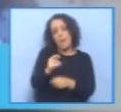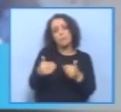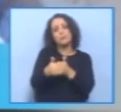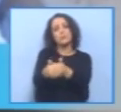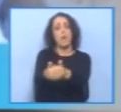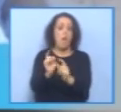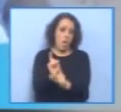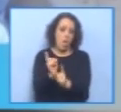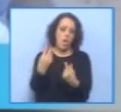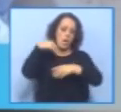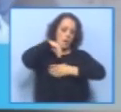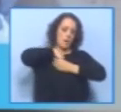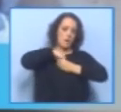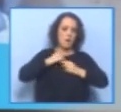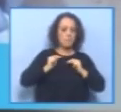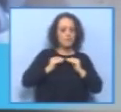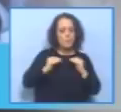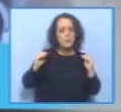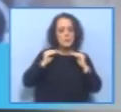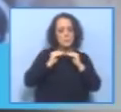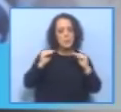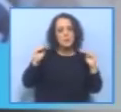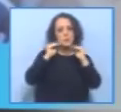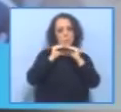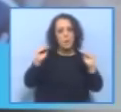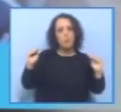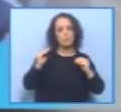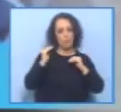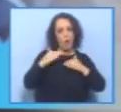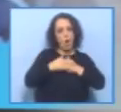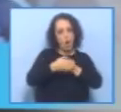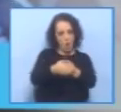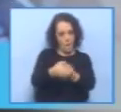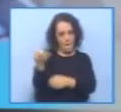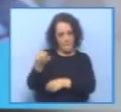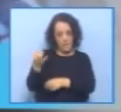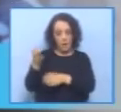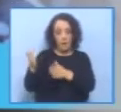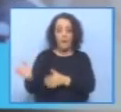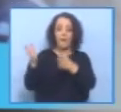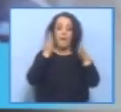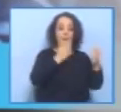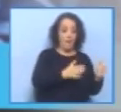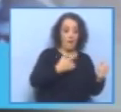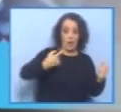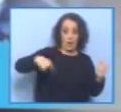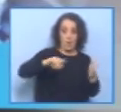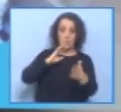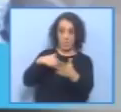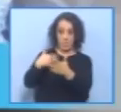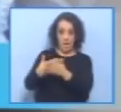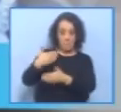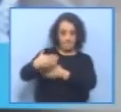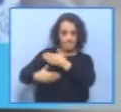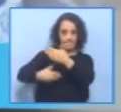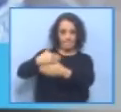mesmo um processo interior, que eles começam uma caminhada interior, e conseguimos que a família esteja muito mais